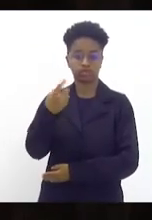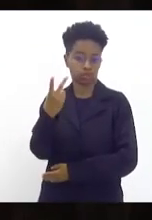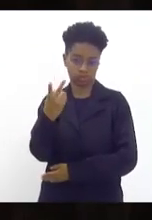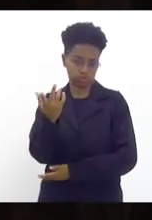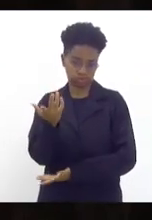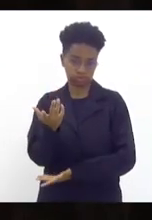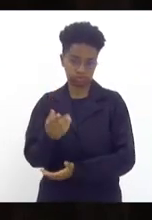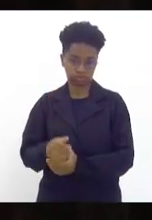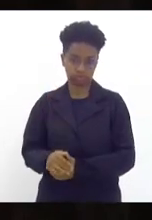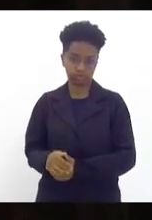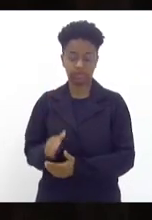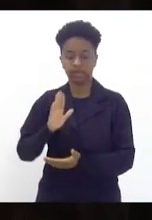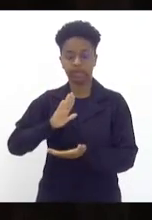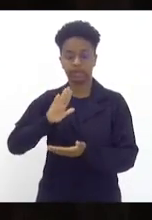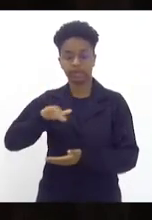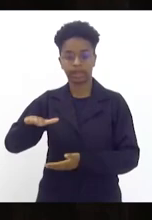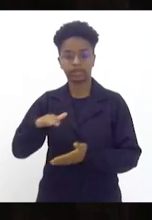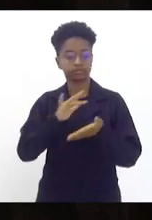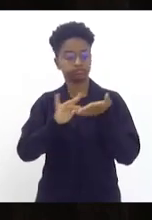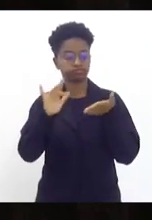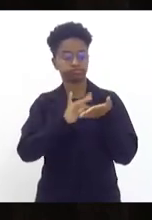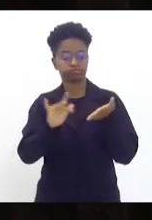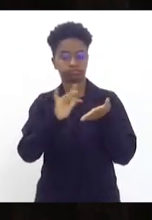Né, e a criança lá. Né, tum, tum,